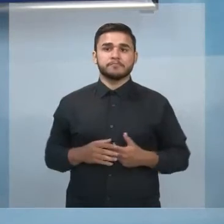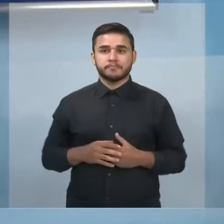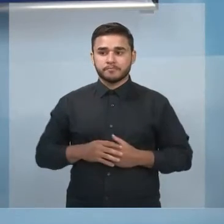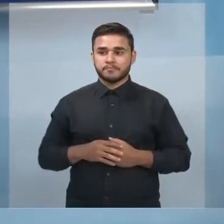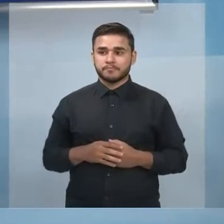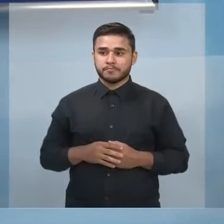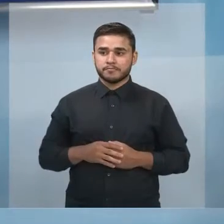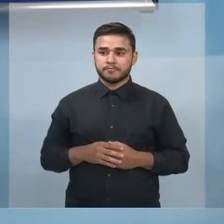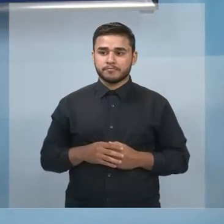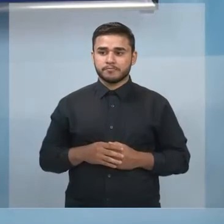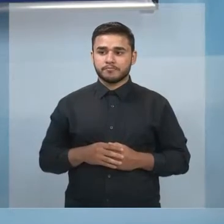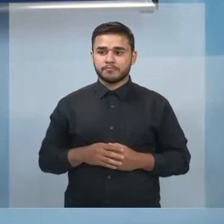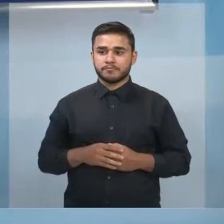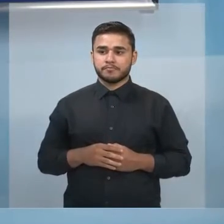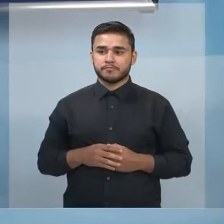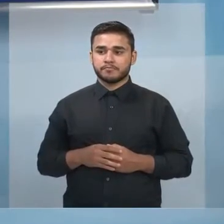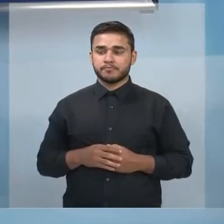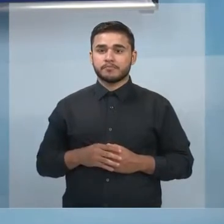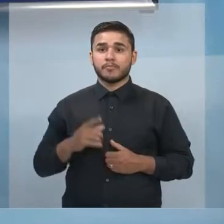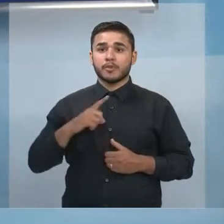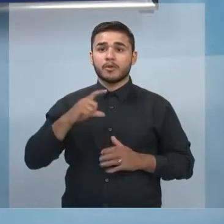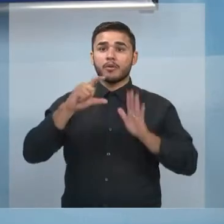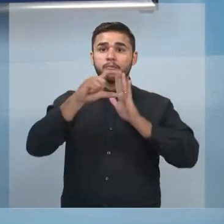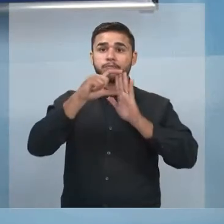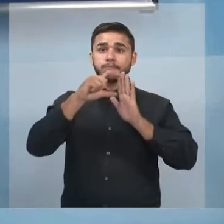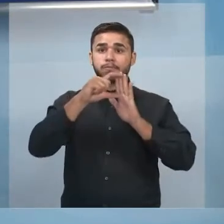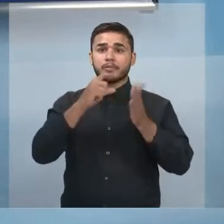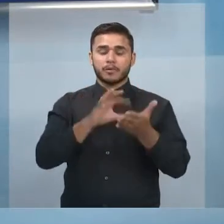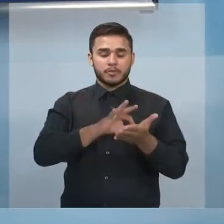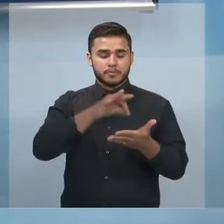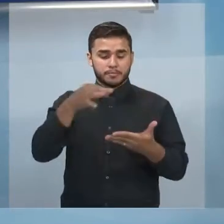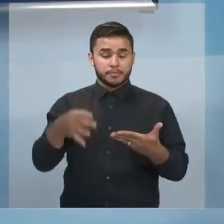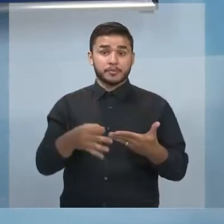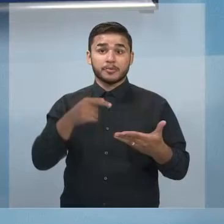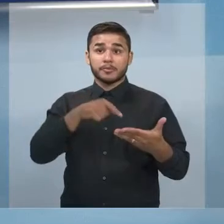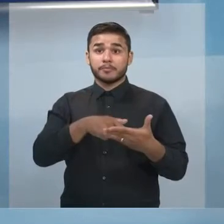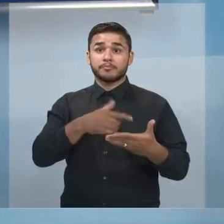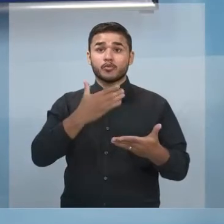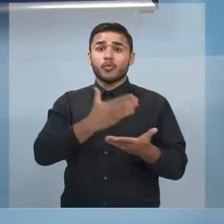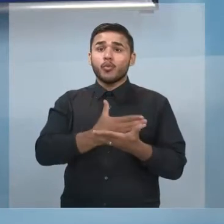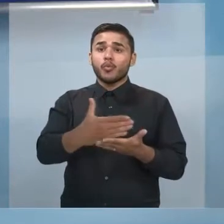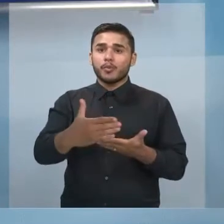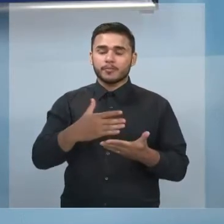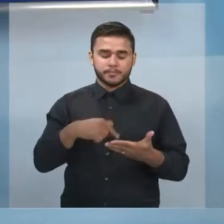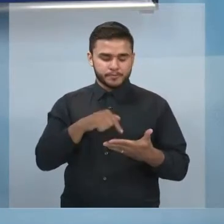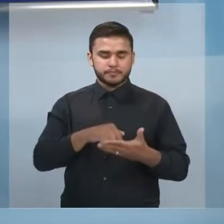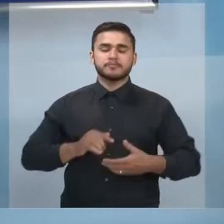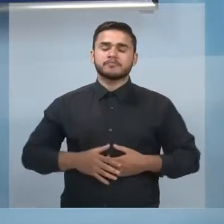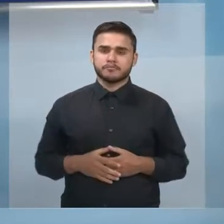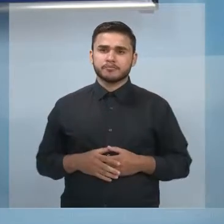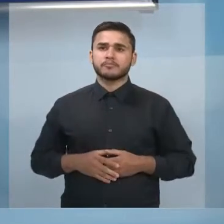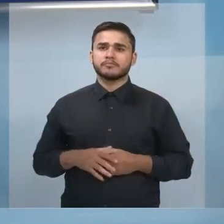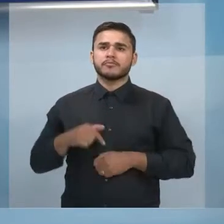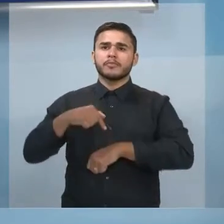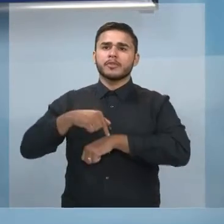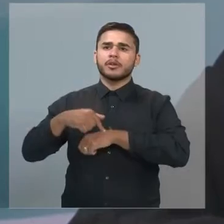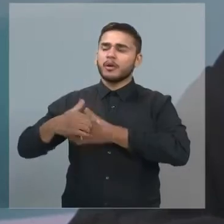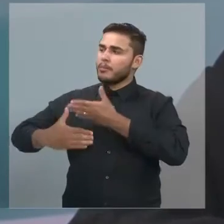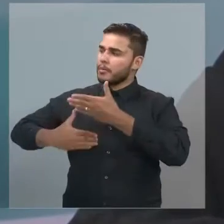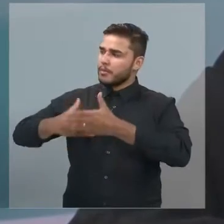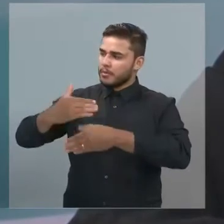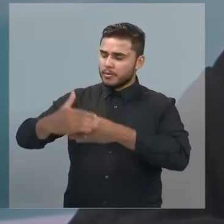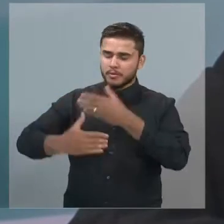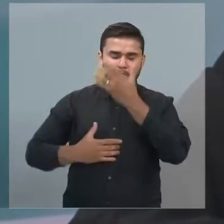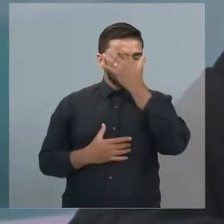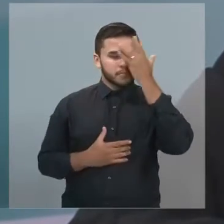no primeiro parágrafo da primeira página, o Djalma escreve aqui o seguinte: o tempo corrói a força e a vitalidade